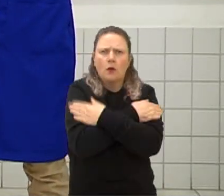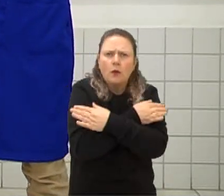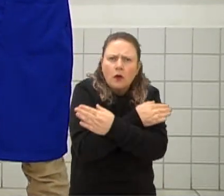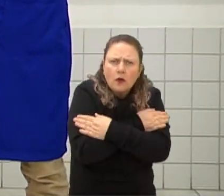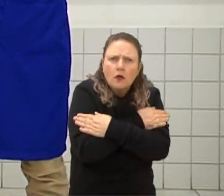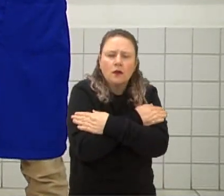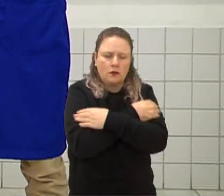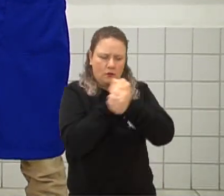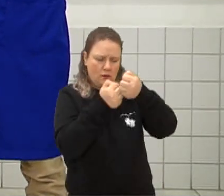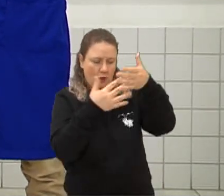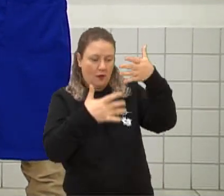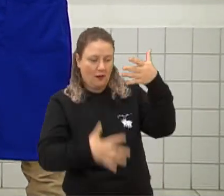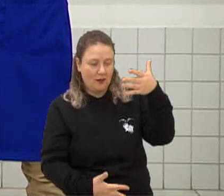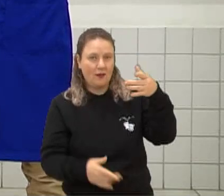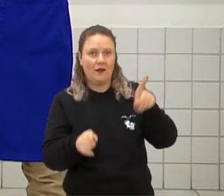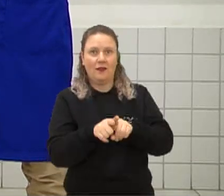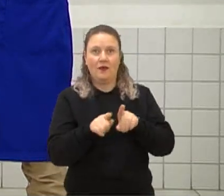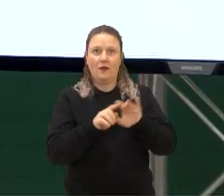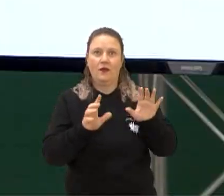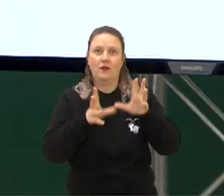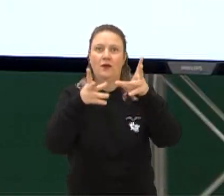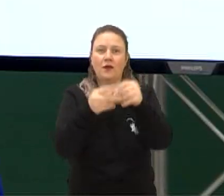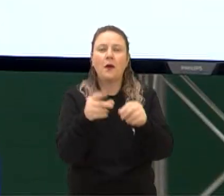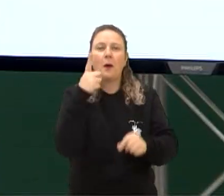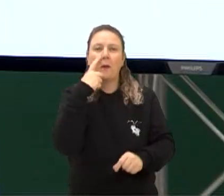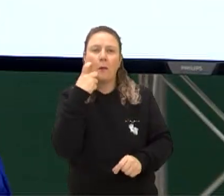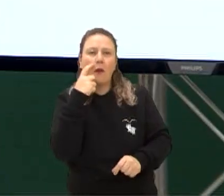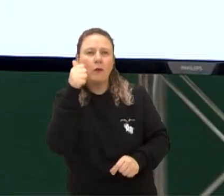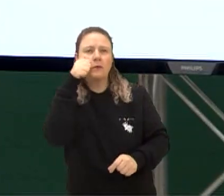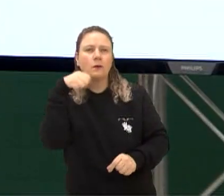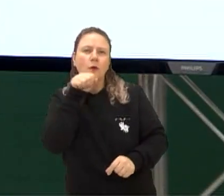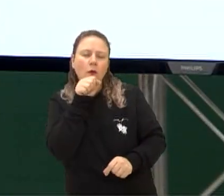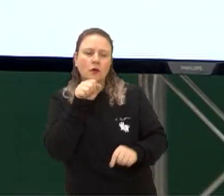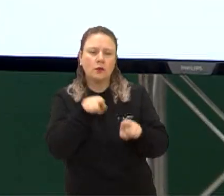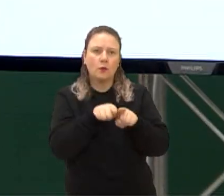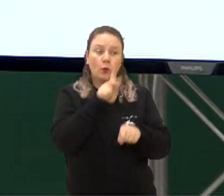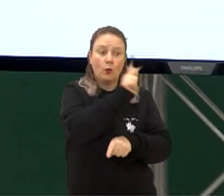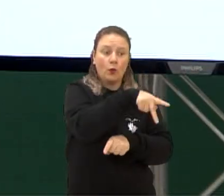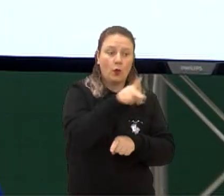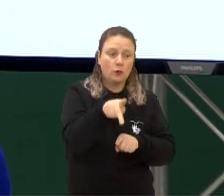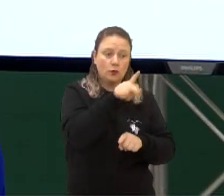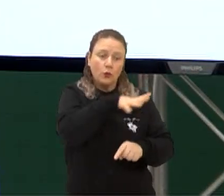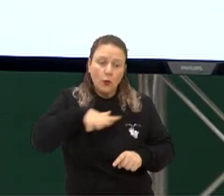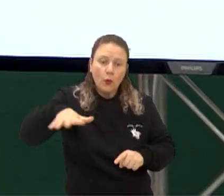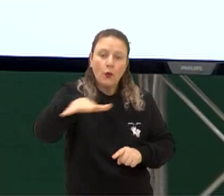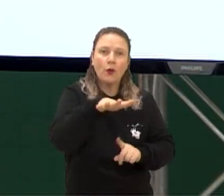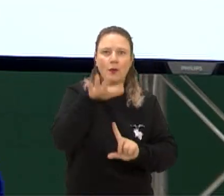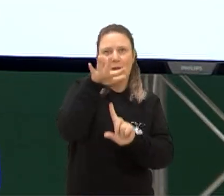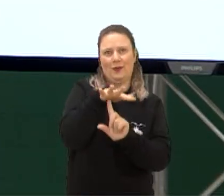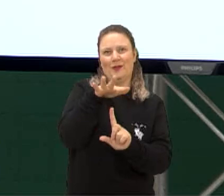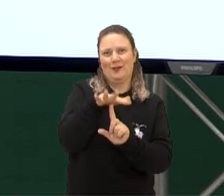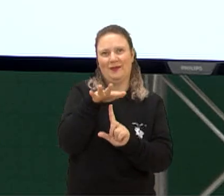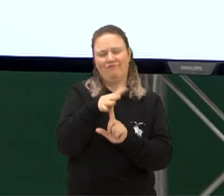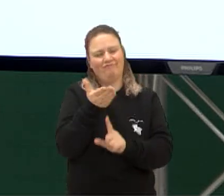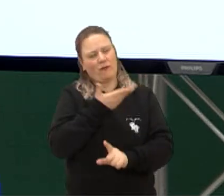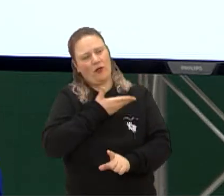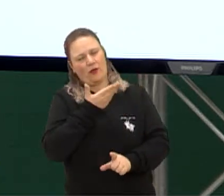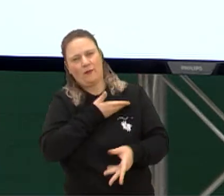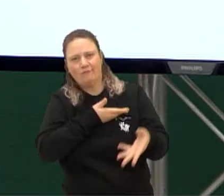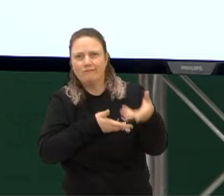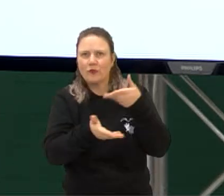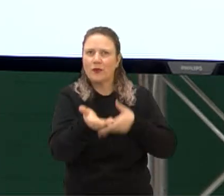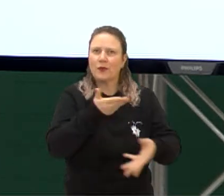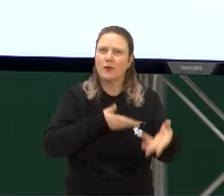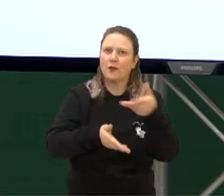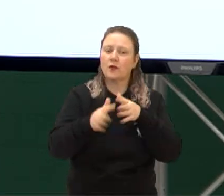está pedindo aqui, mandar um abraço para todos os pais e professores aí do Paraná, tá? Os nossos colegas aí, as